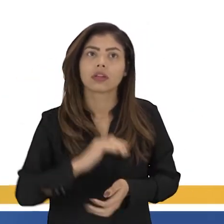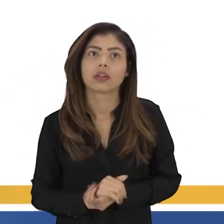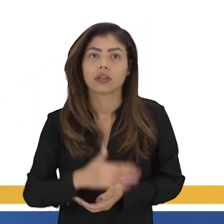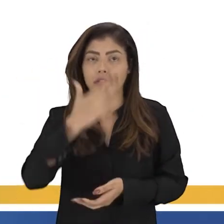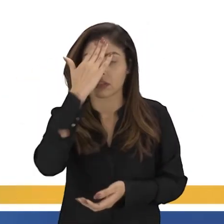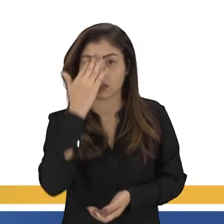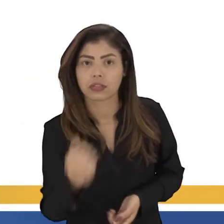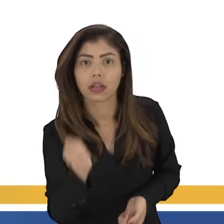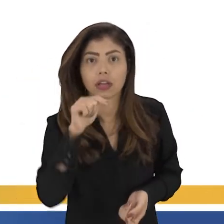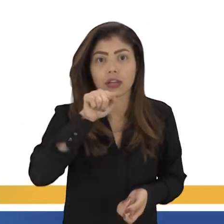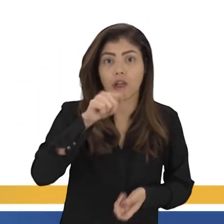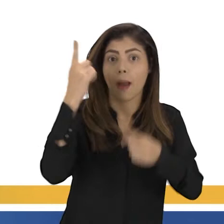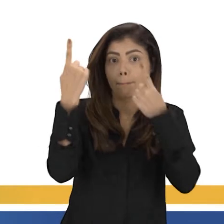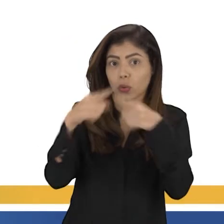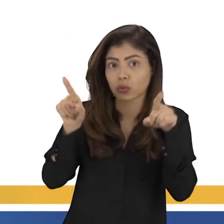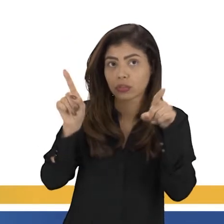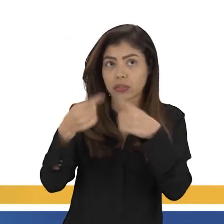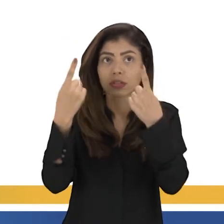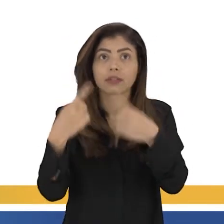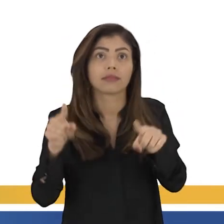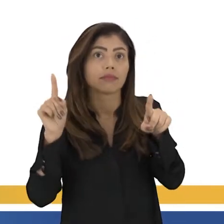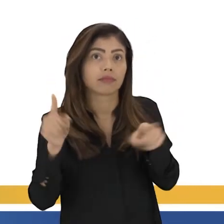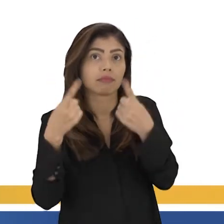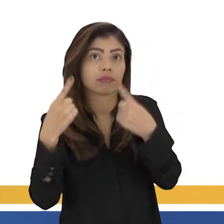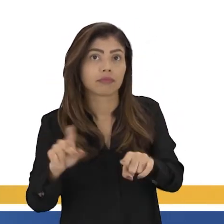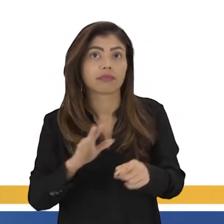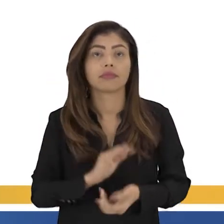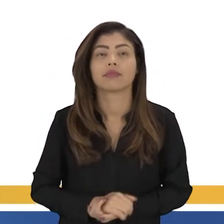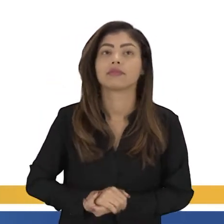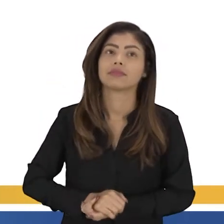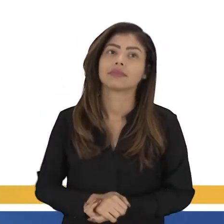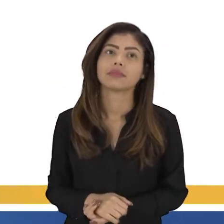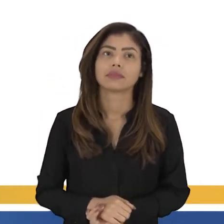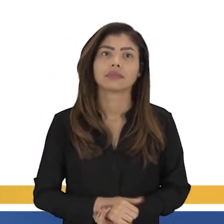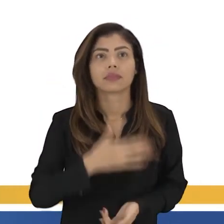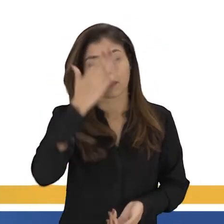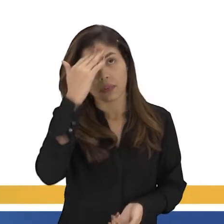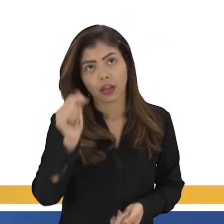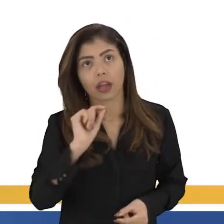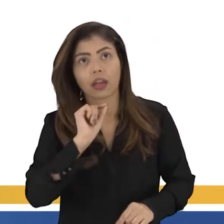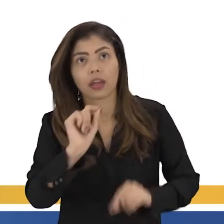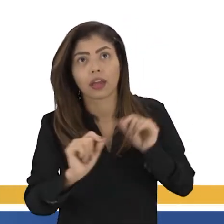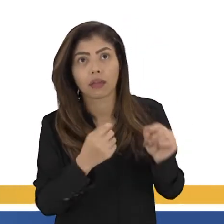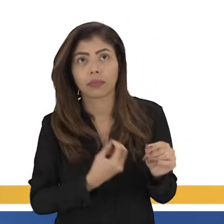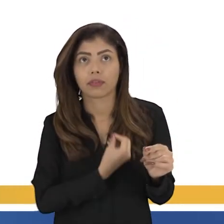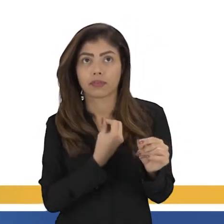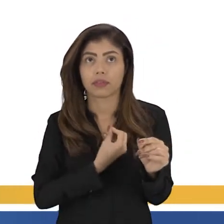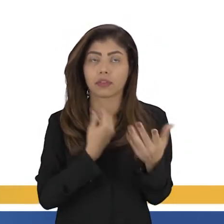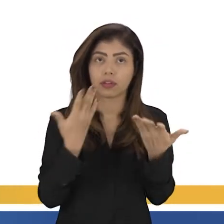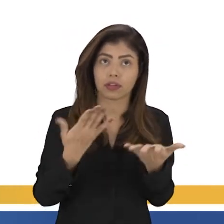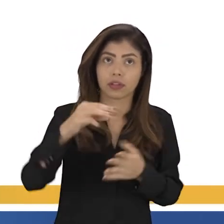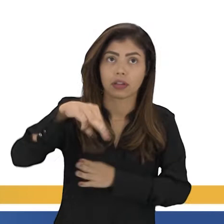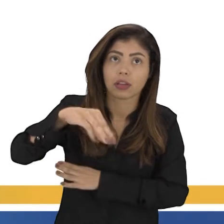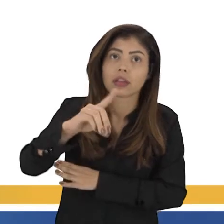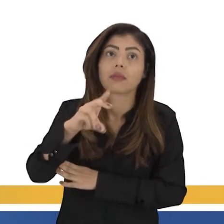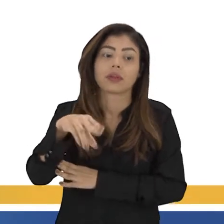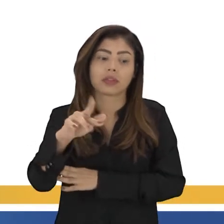Eu já sei que esse texto é uma música. Olha que eu nem li o texto. Eu sei que é uma música que fala sobre essa vida, porque é da